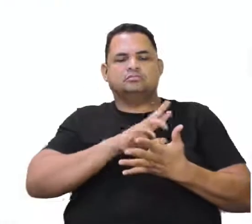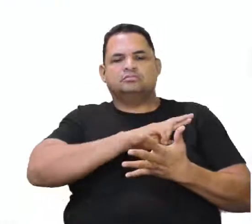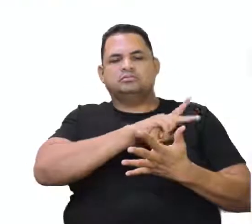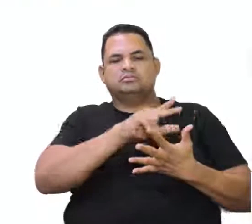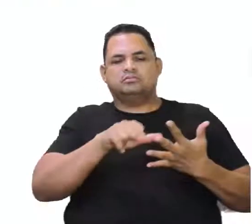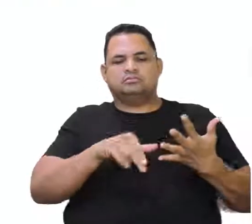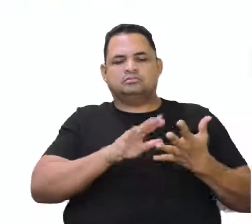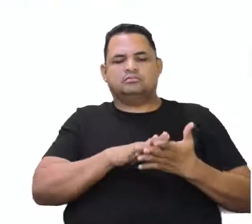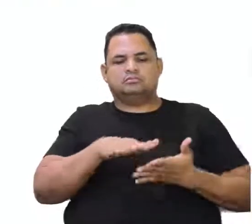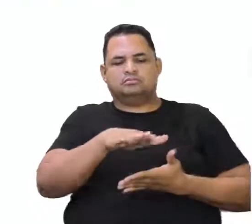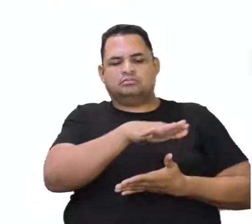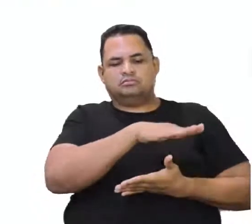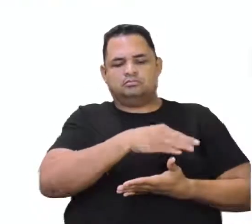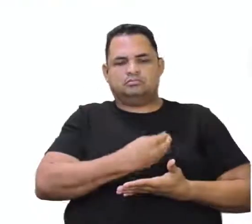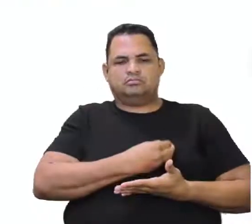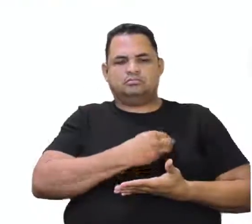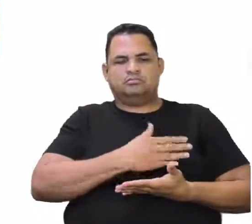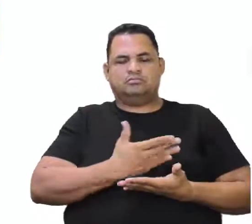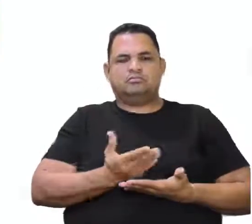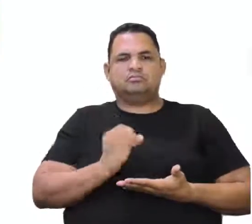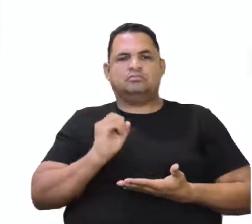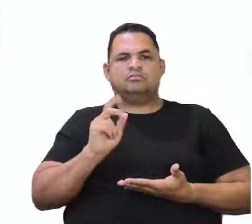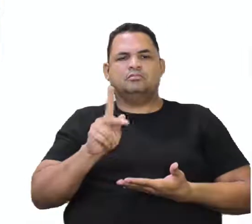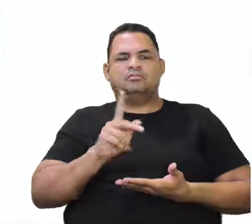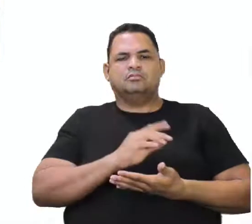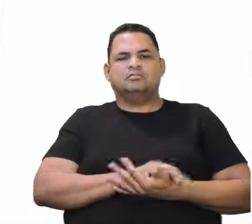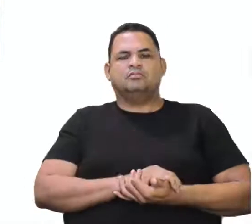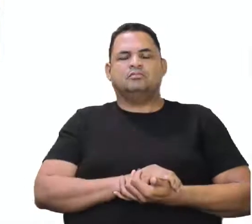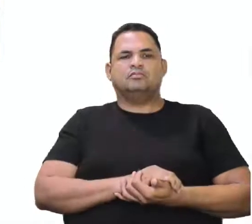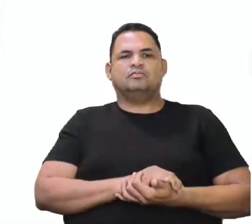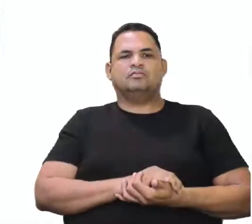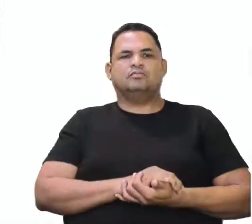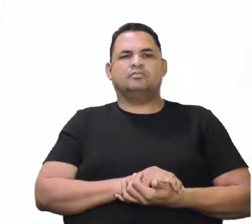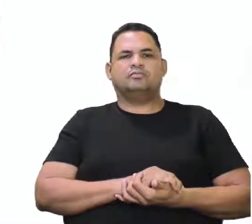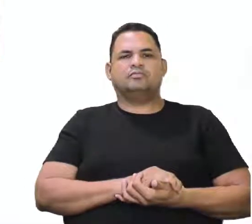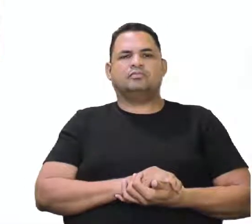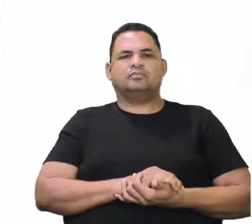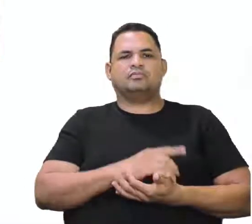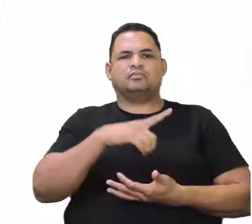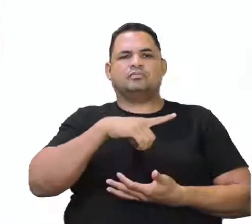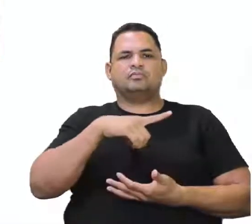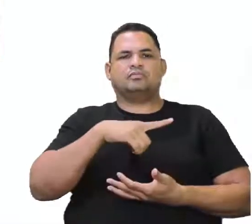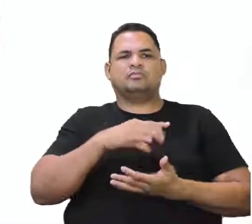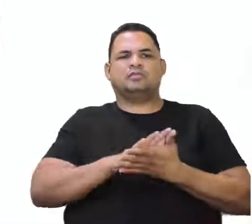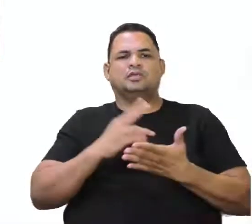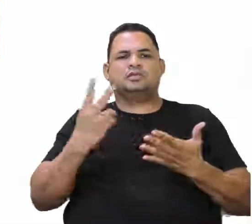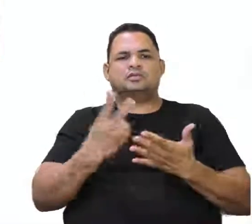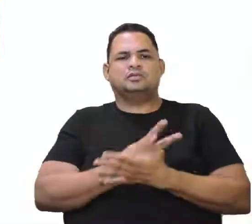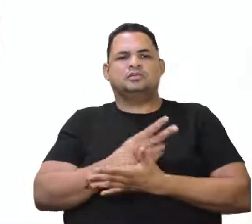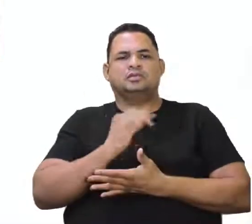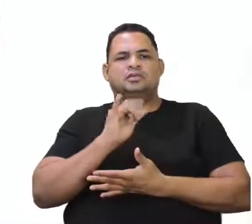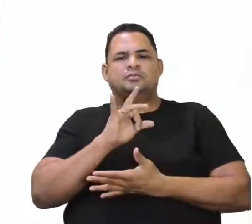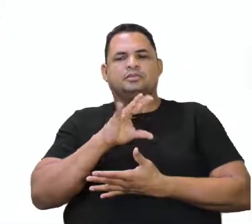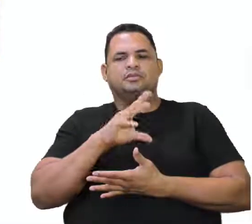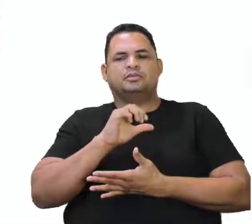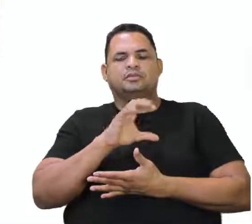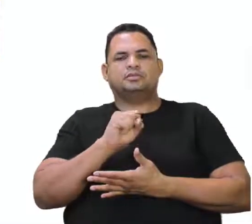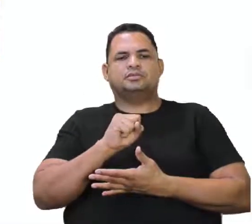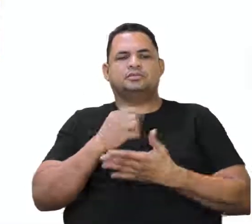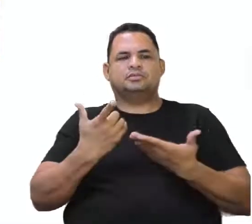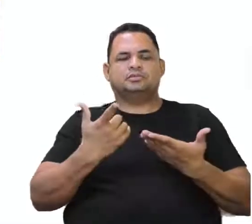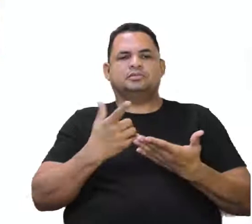desses organismos presentes nesse ambiente. Ok, então vamos seguindo. E aí a gente tem os fatores